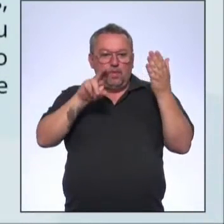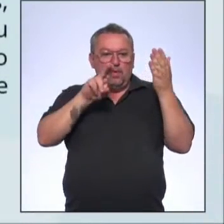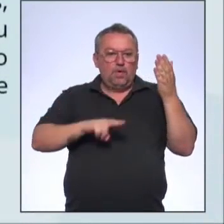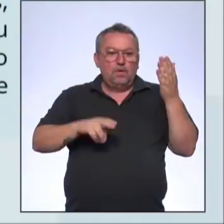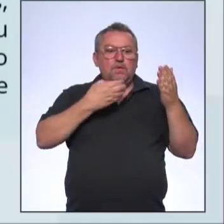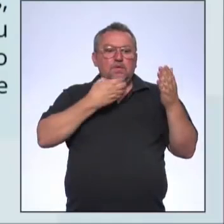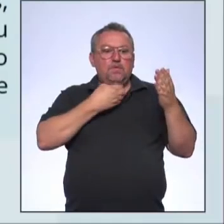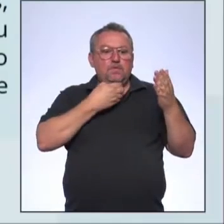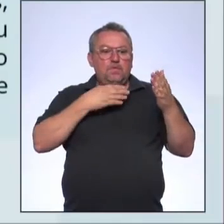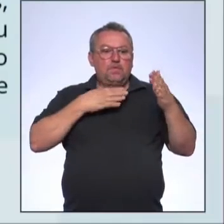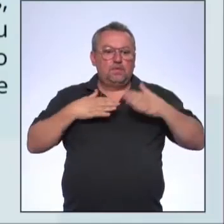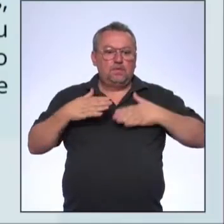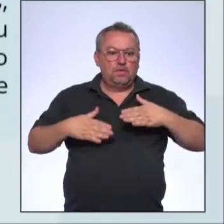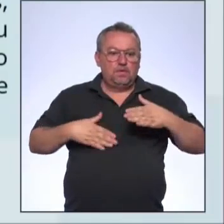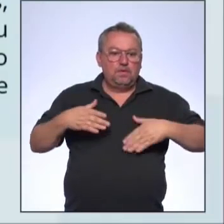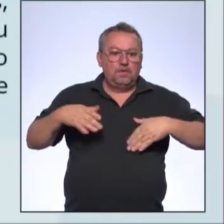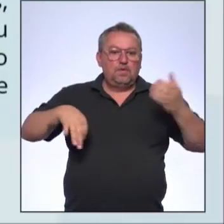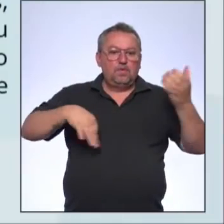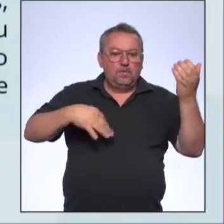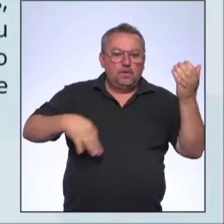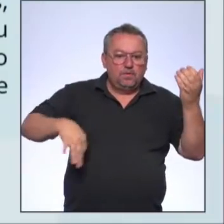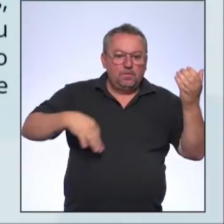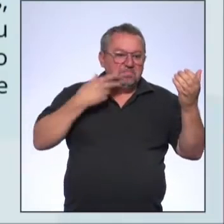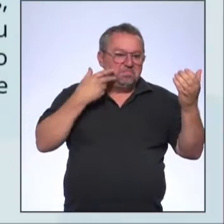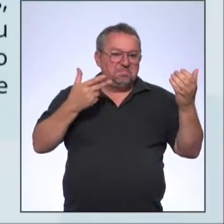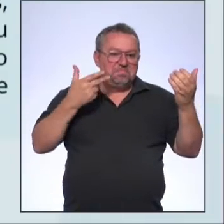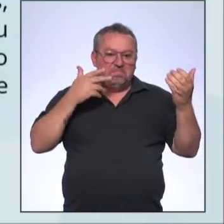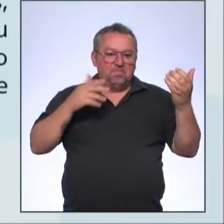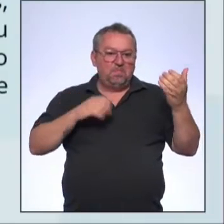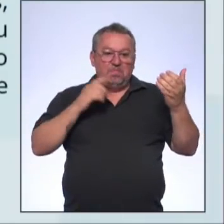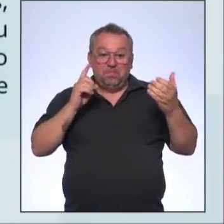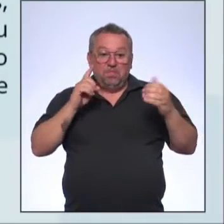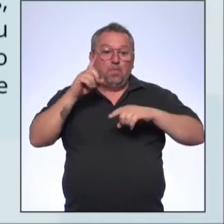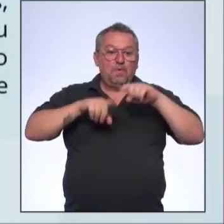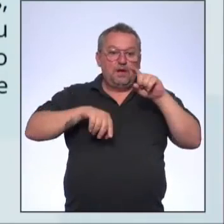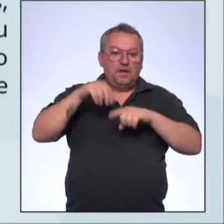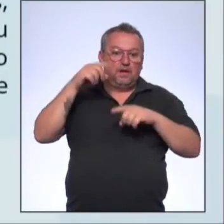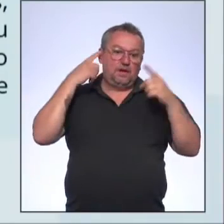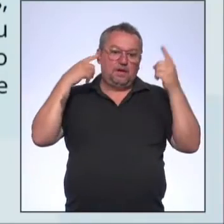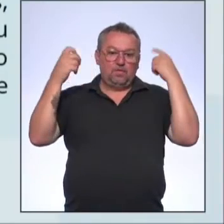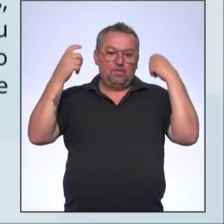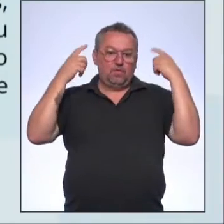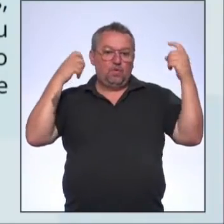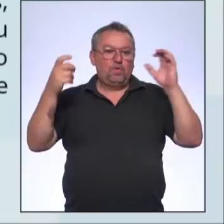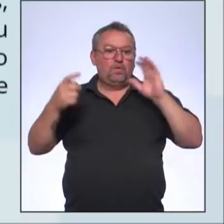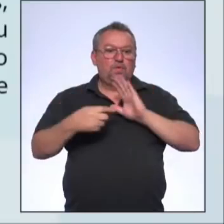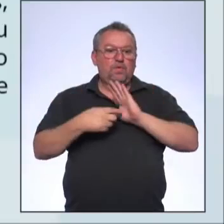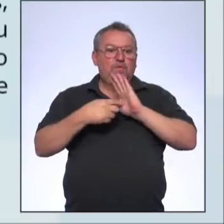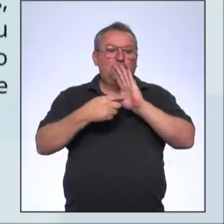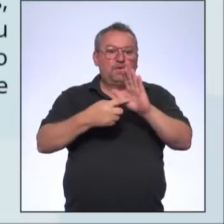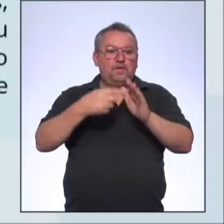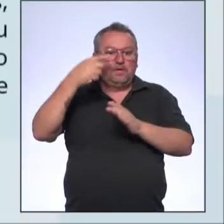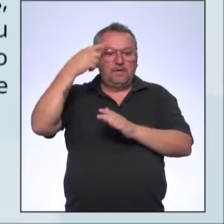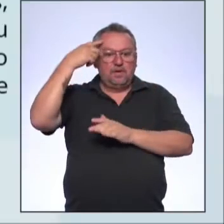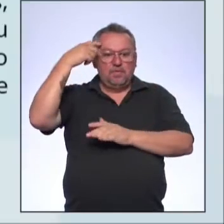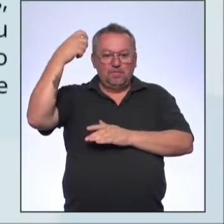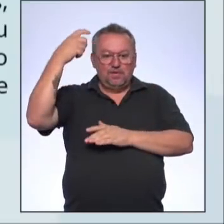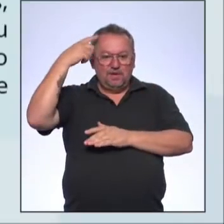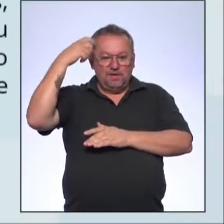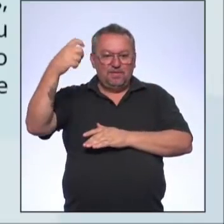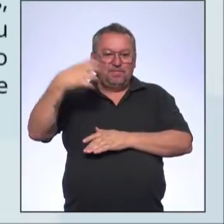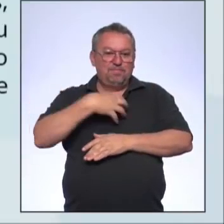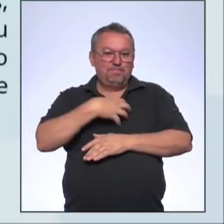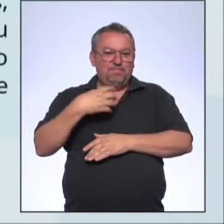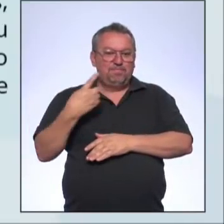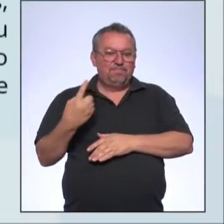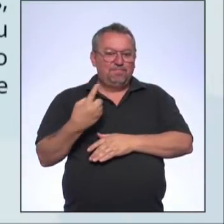utilizando vozes, sons corporais, instrumentos convencionais ou não, e outros materiais sonoros, expressando ideias